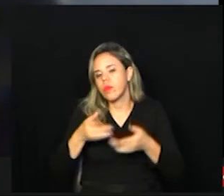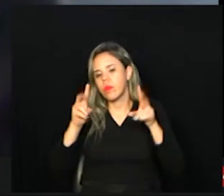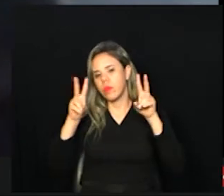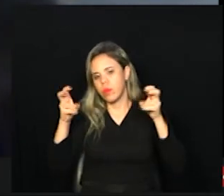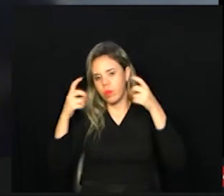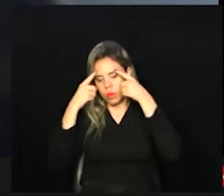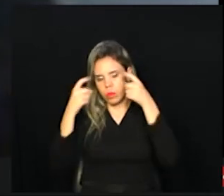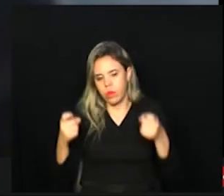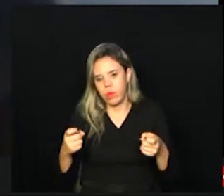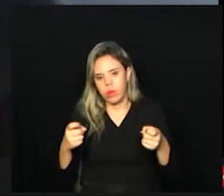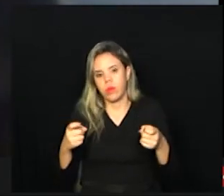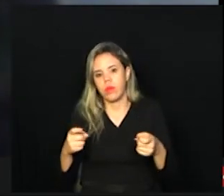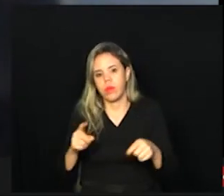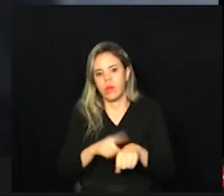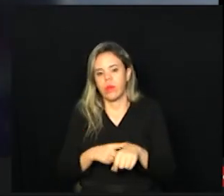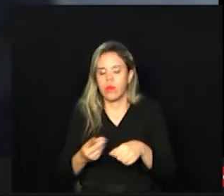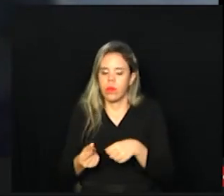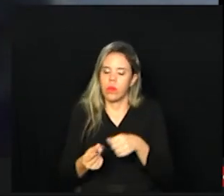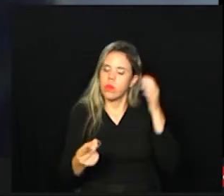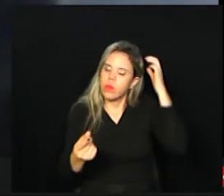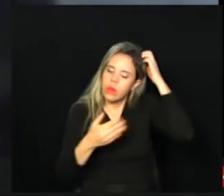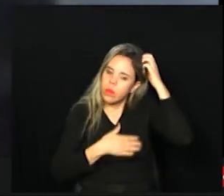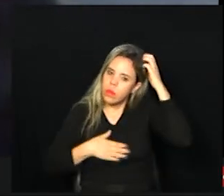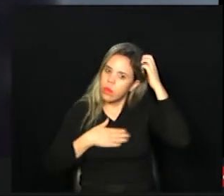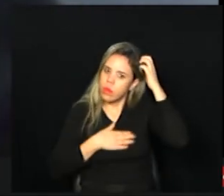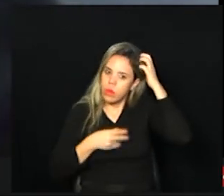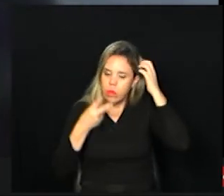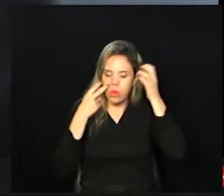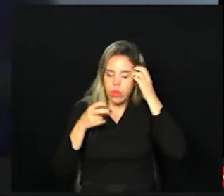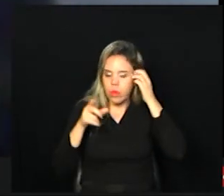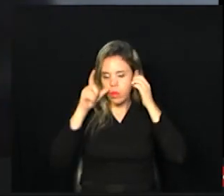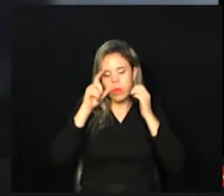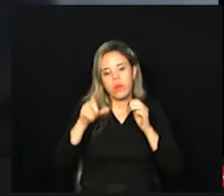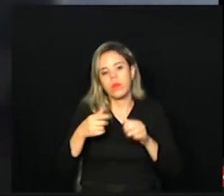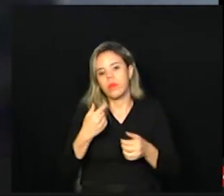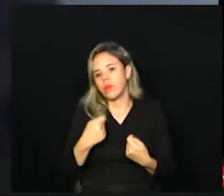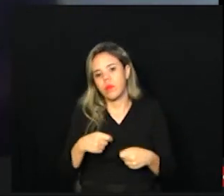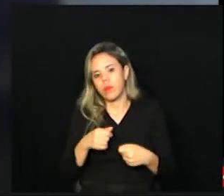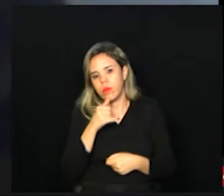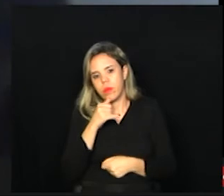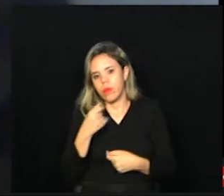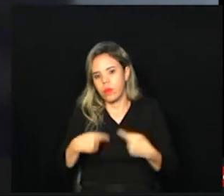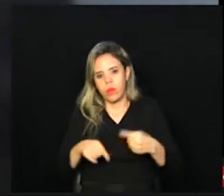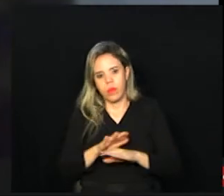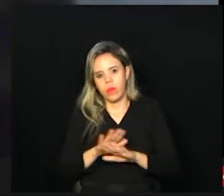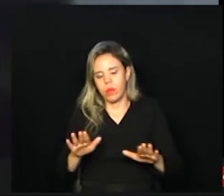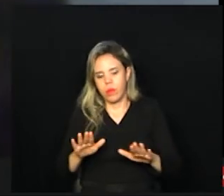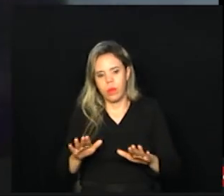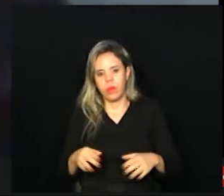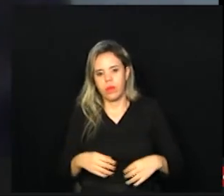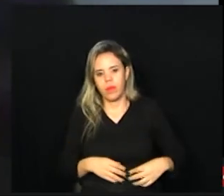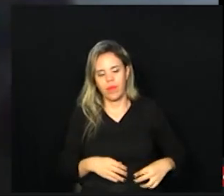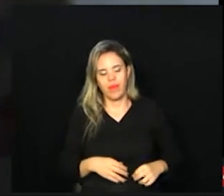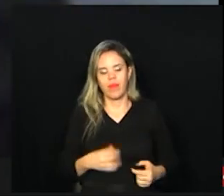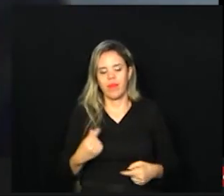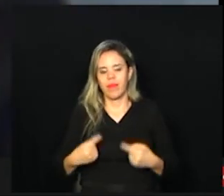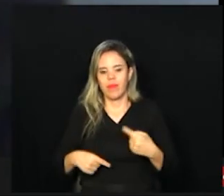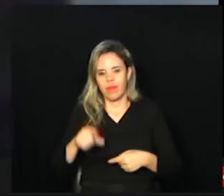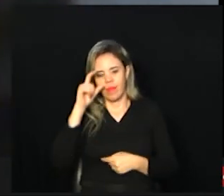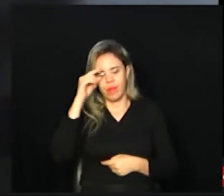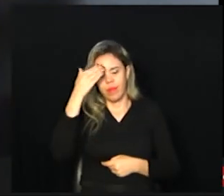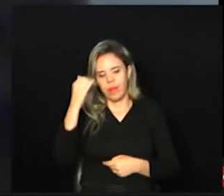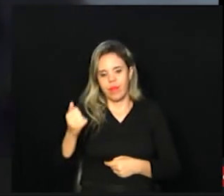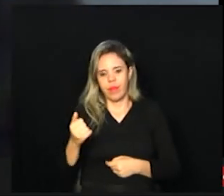violência. A longo prazo, eu gostaria muito de ver a Lei Maria da... A gente não precisar mais discutir sobre a Lei Maria da Penha, né? Onde a